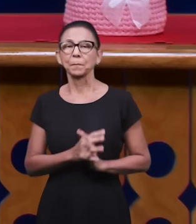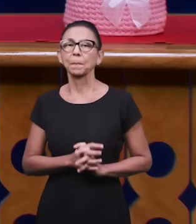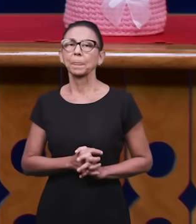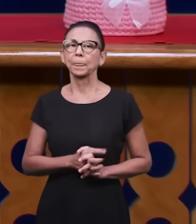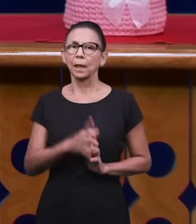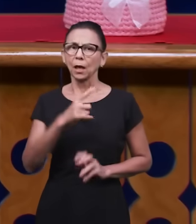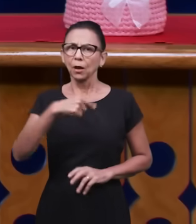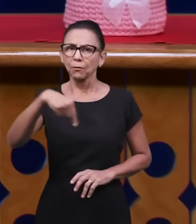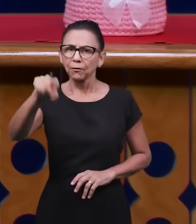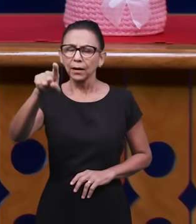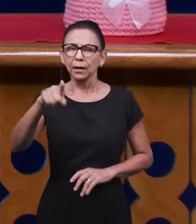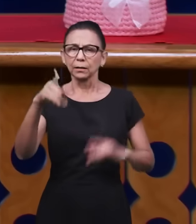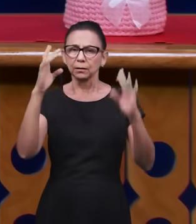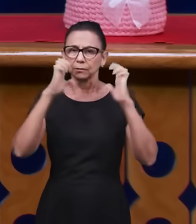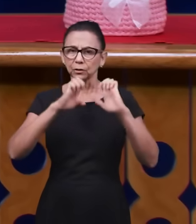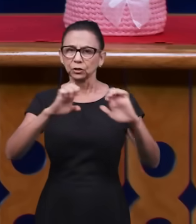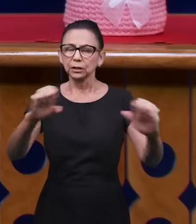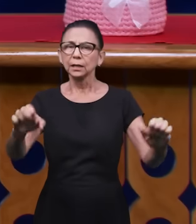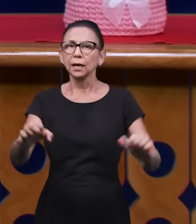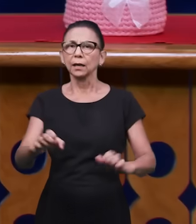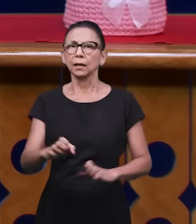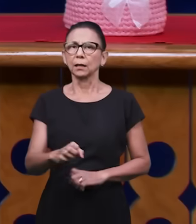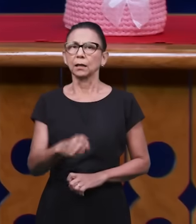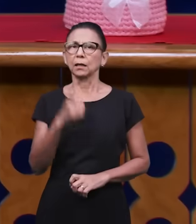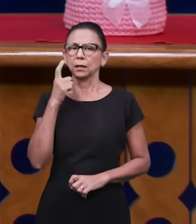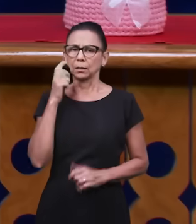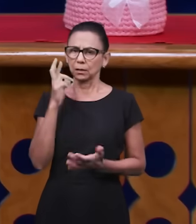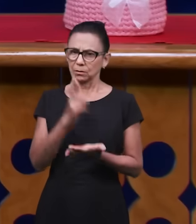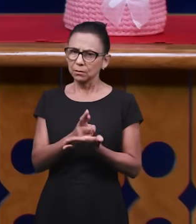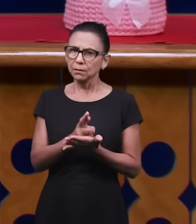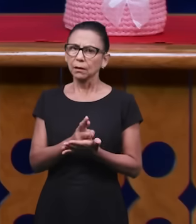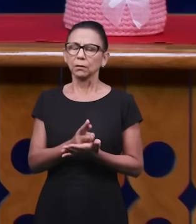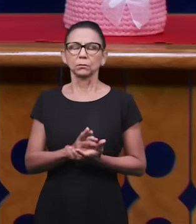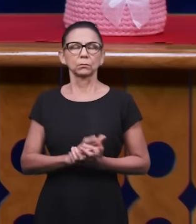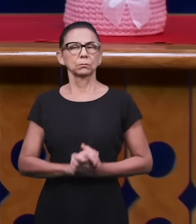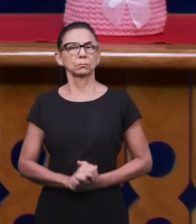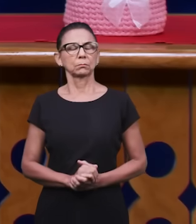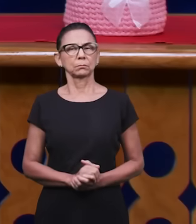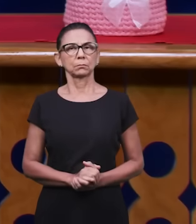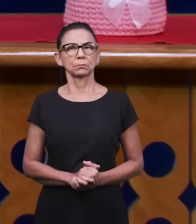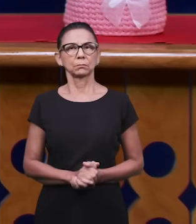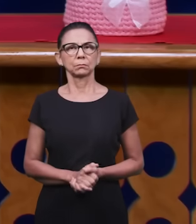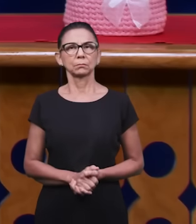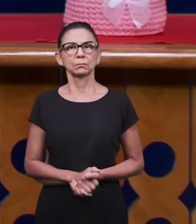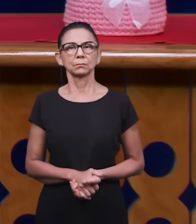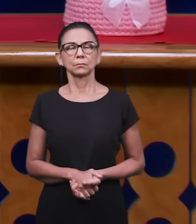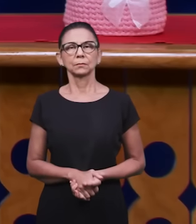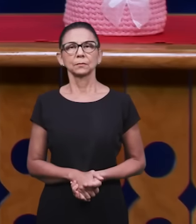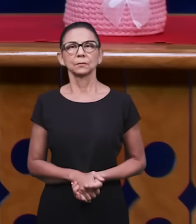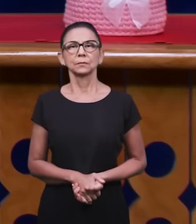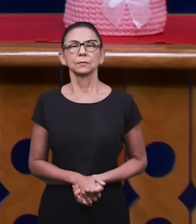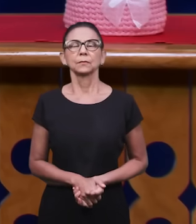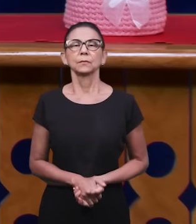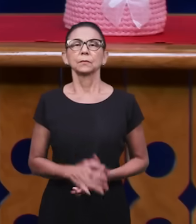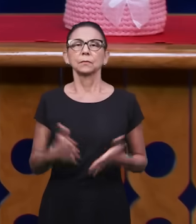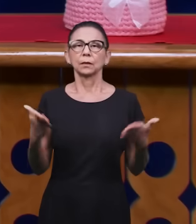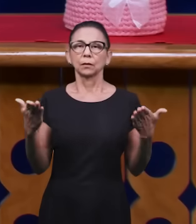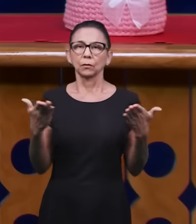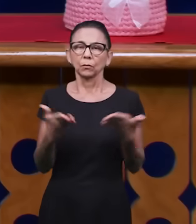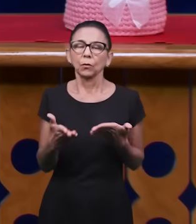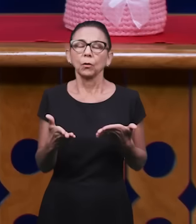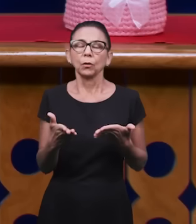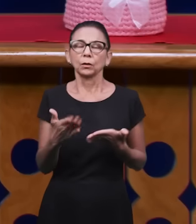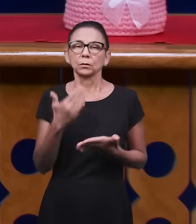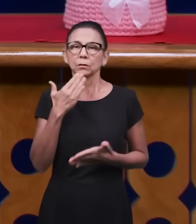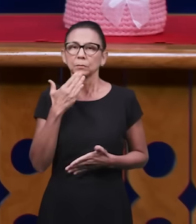deis frutos. Não somente ir, mas dar fruto. E aqui vai um apelo nosso